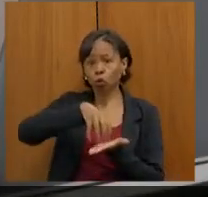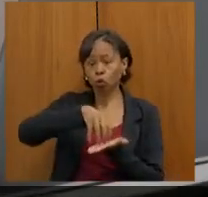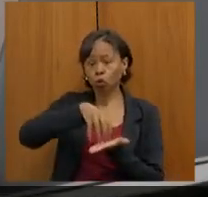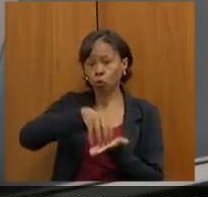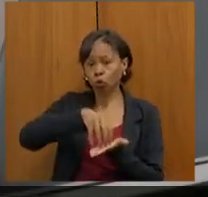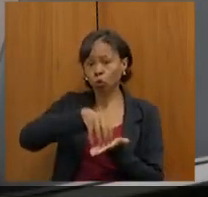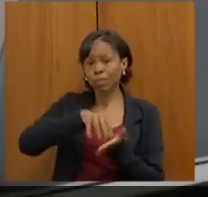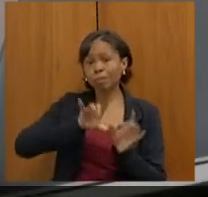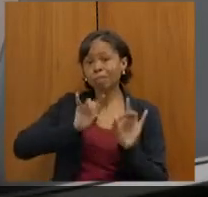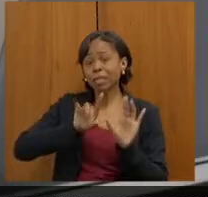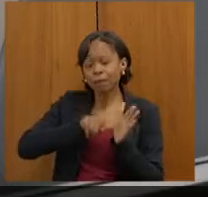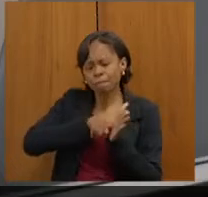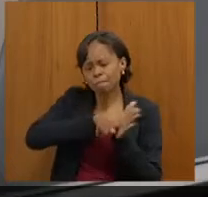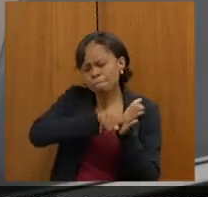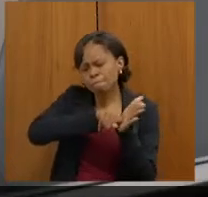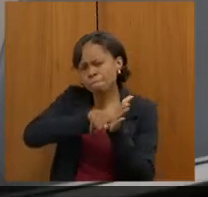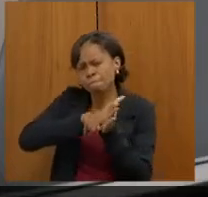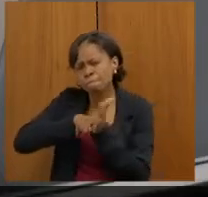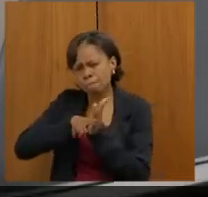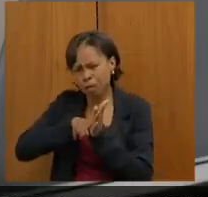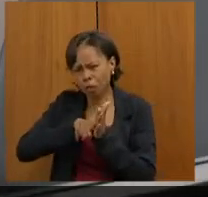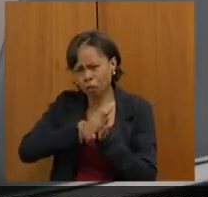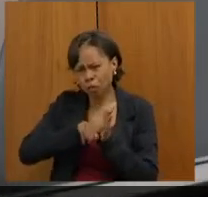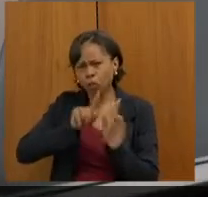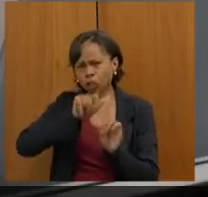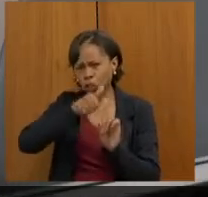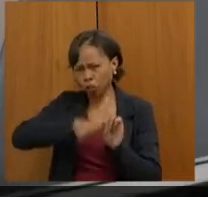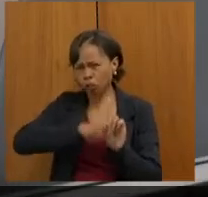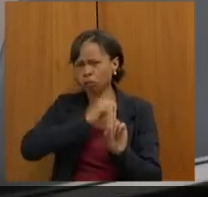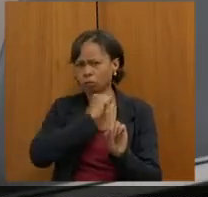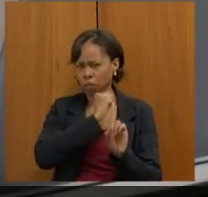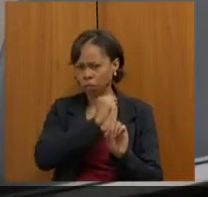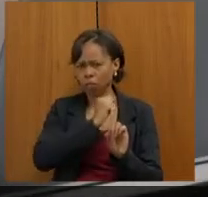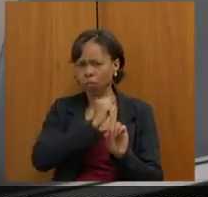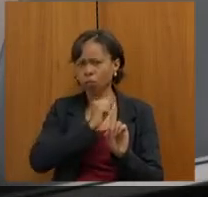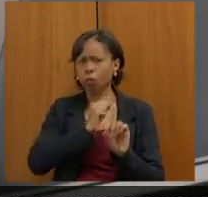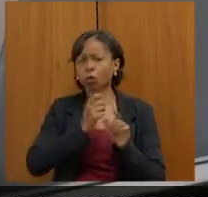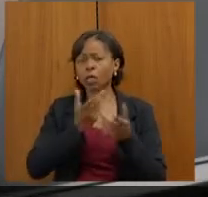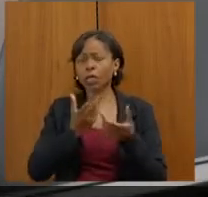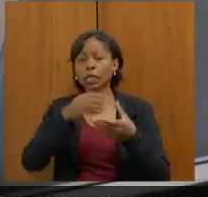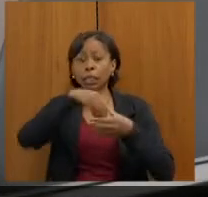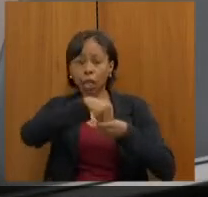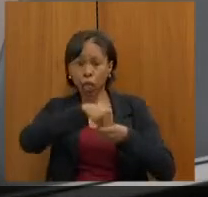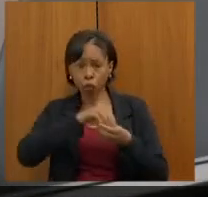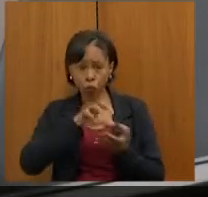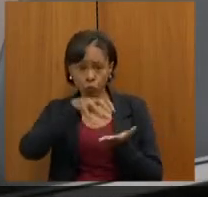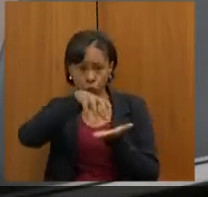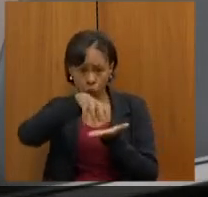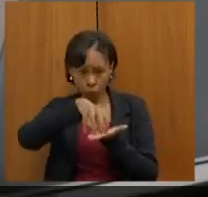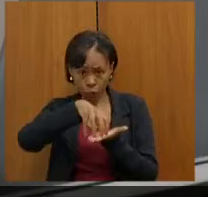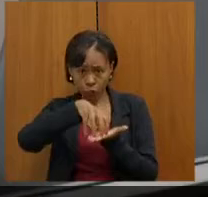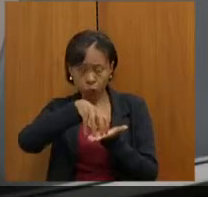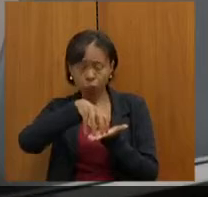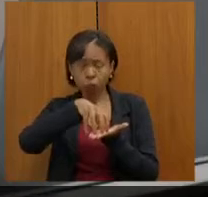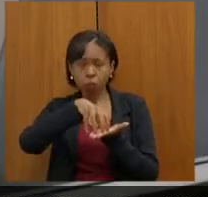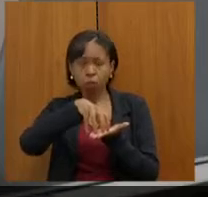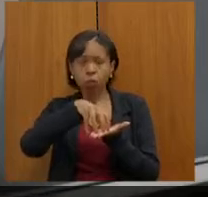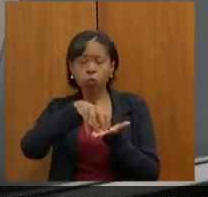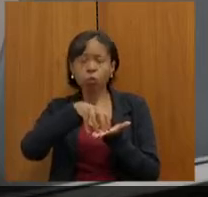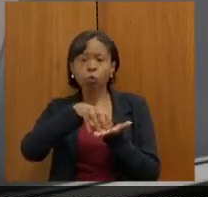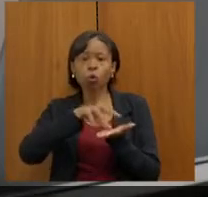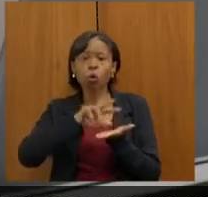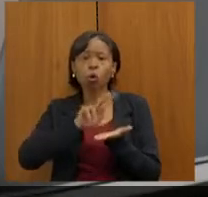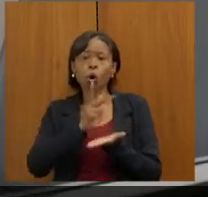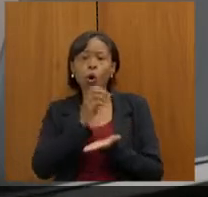investigação de feminicídios em lá na estrutura do departamento de homicídios e proteção à pessoa